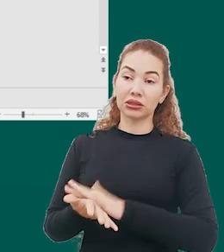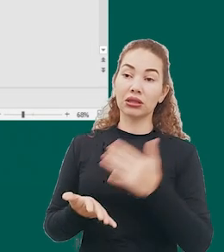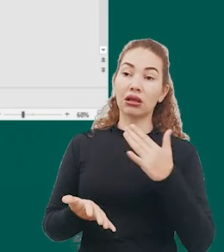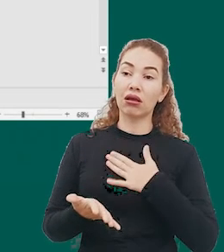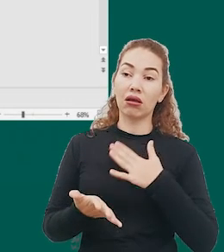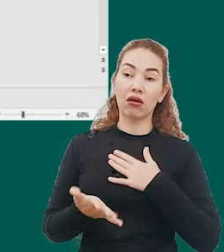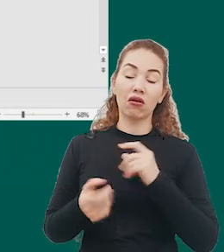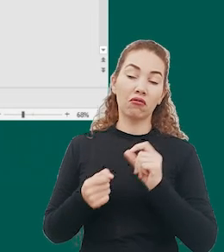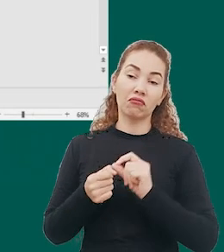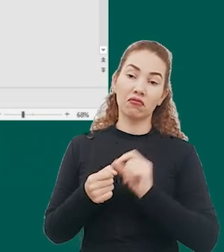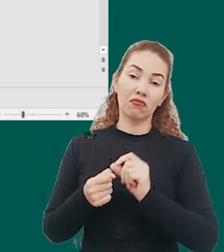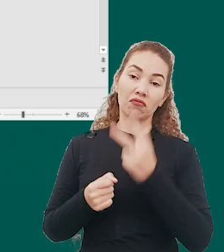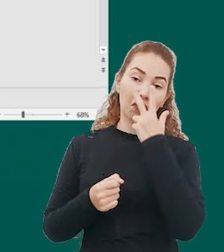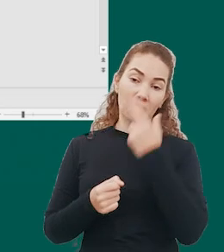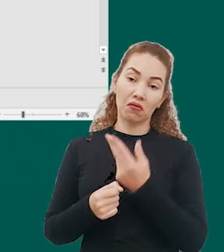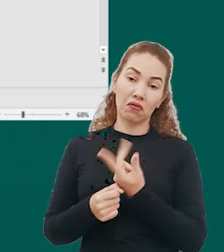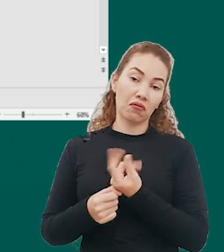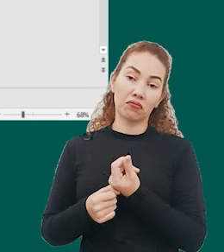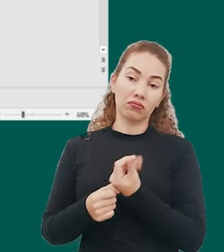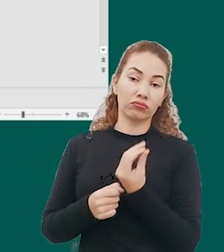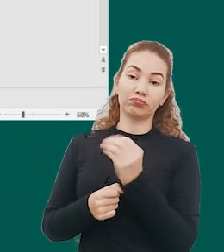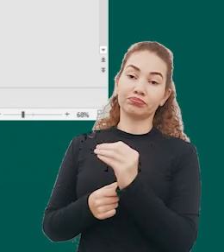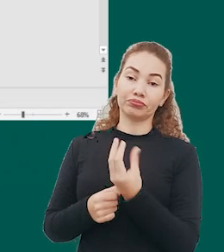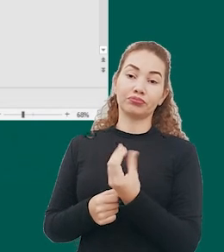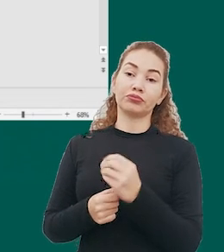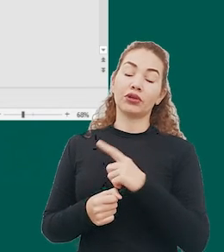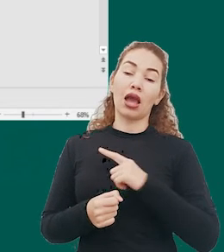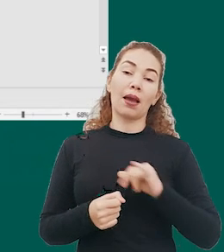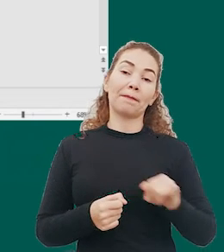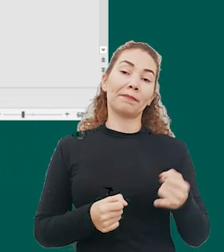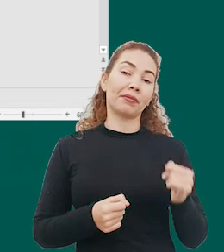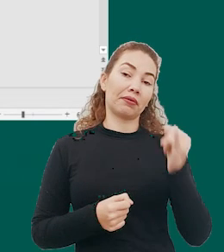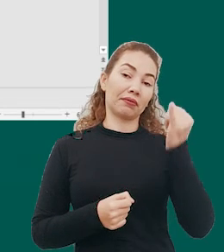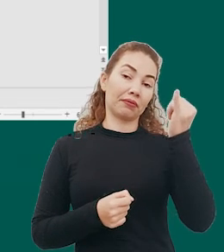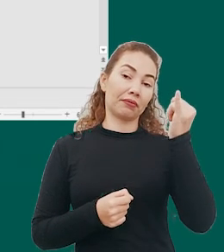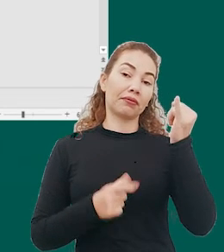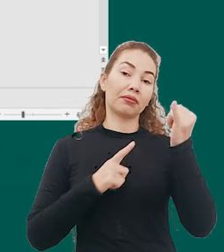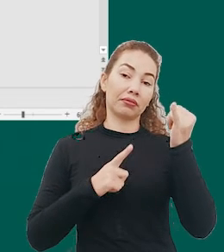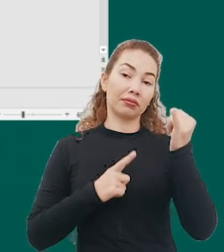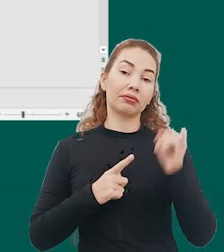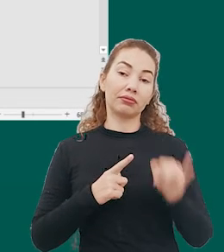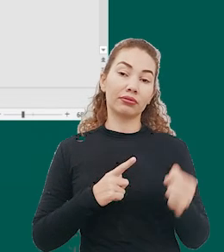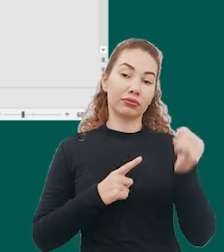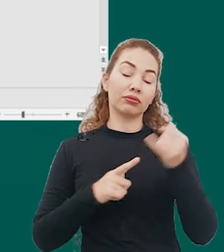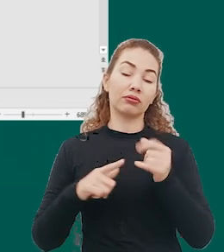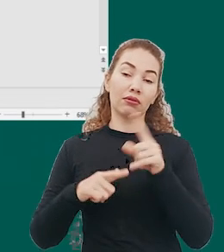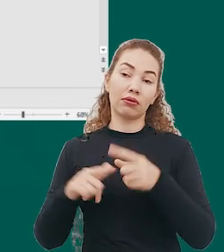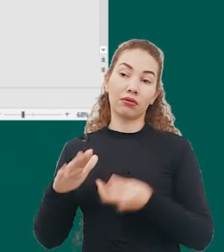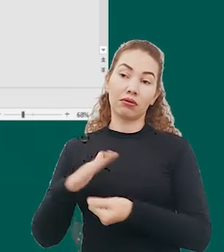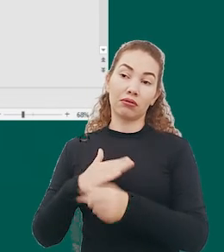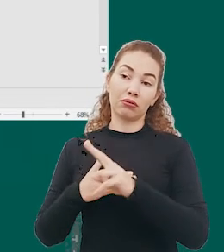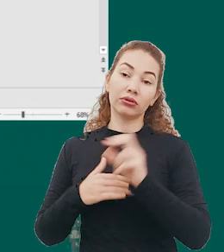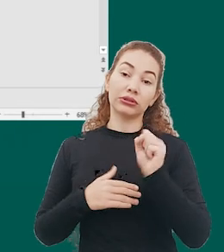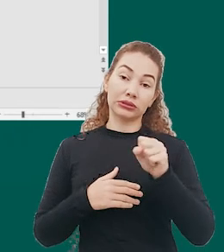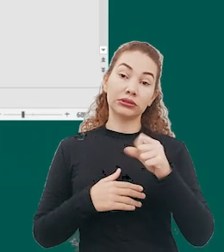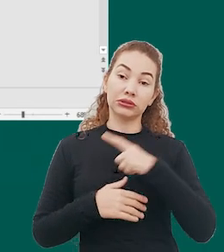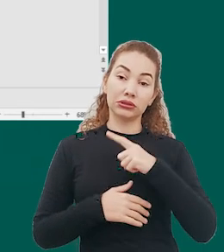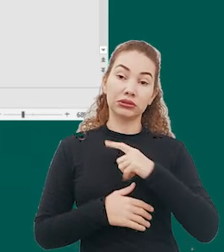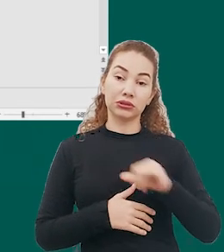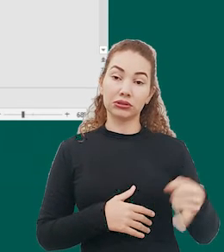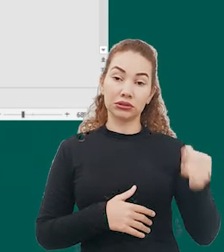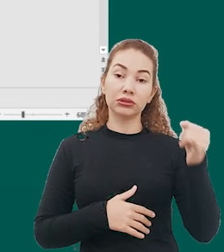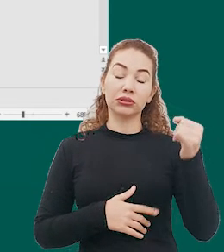ir replicando o valor, certo? Ah, mas está rendendo, é uma aplicação financeira e eu tenho rendimento. Sim, tu